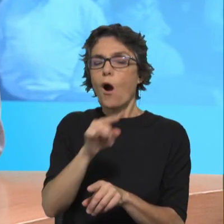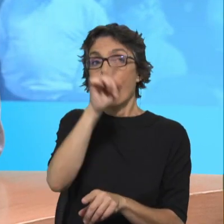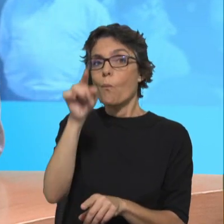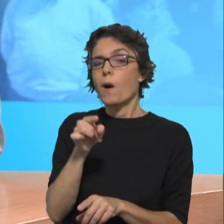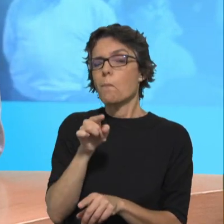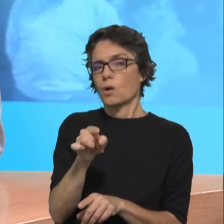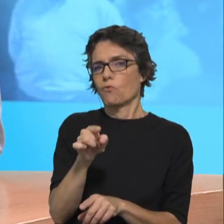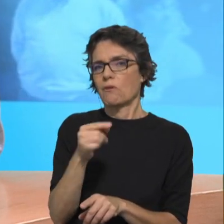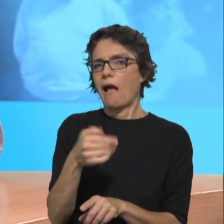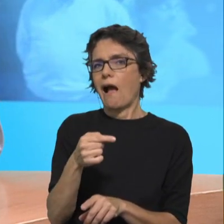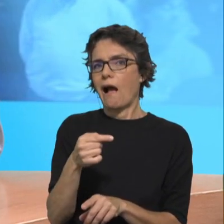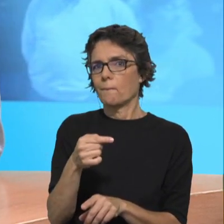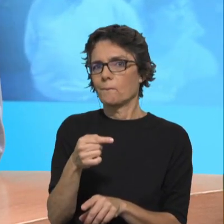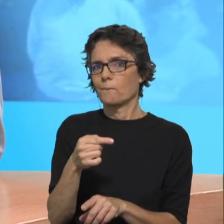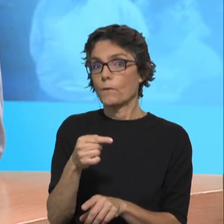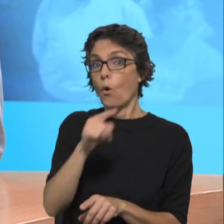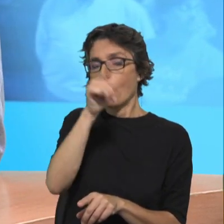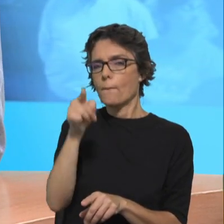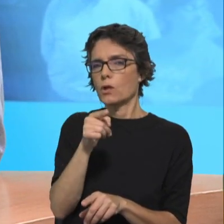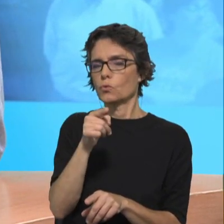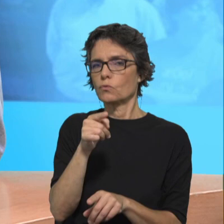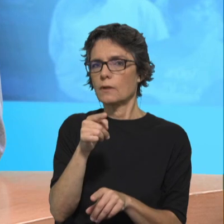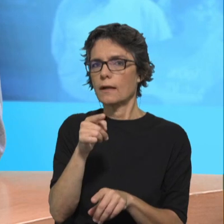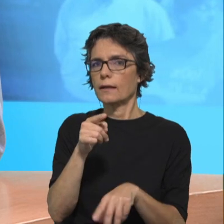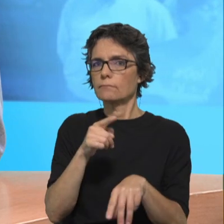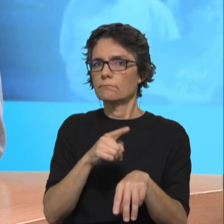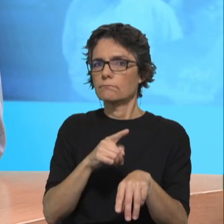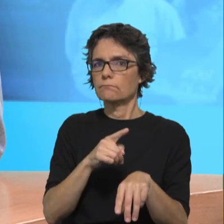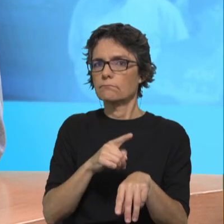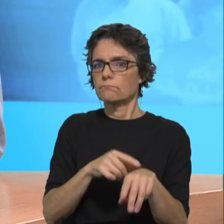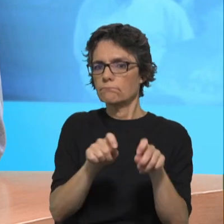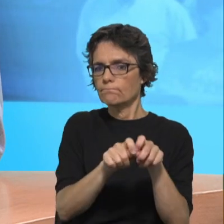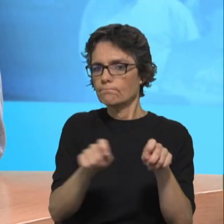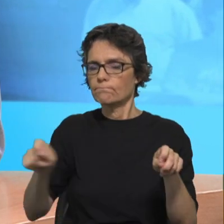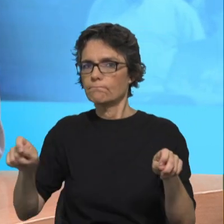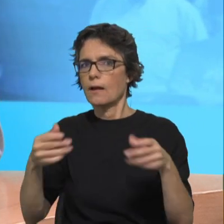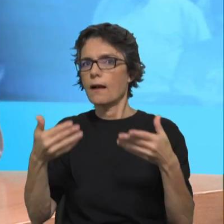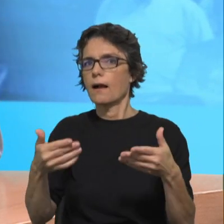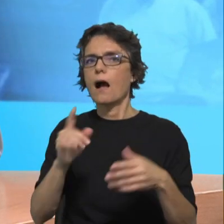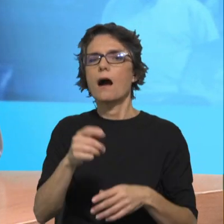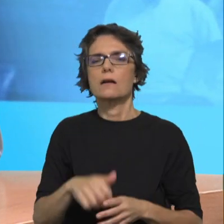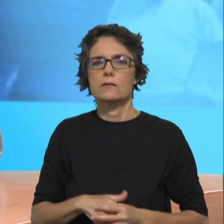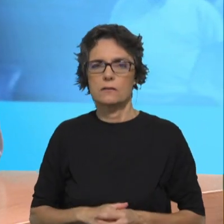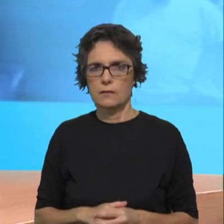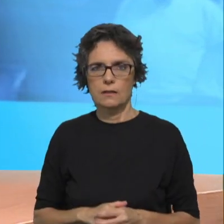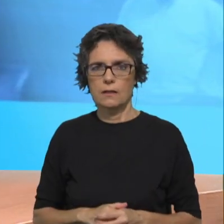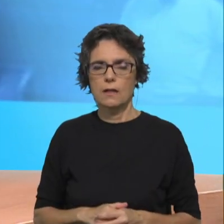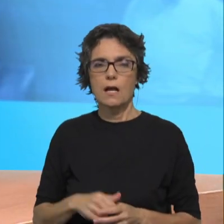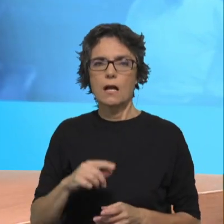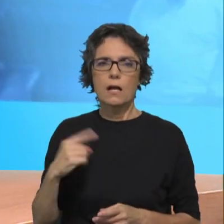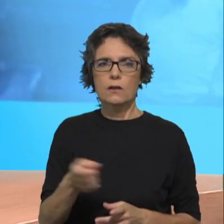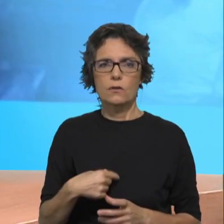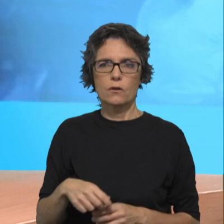podemos formular uma pergunta que percorre todo o documentário, que é: que vozes escutam? Que